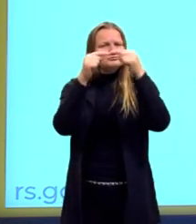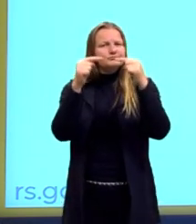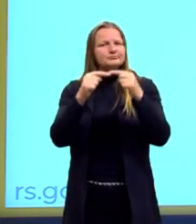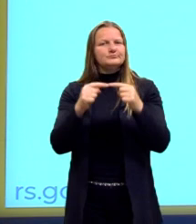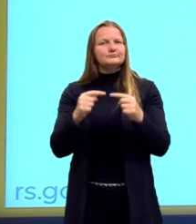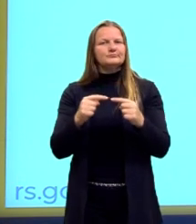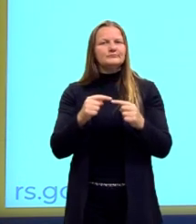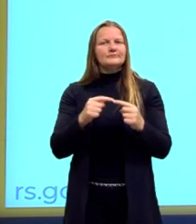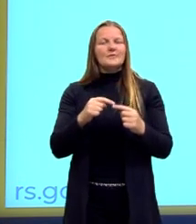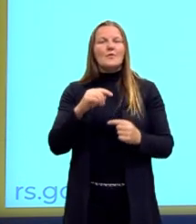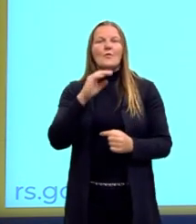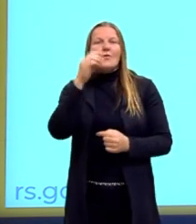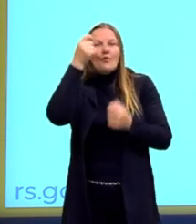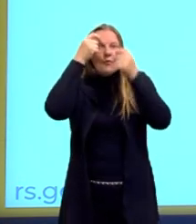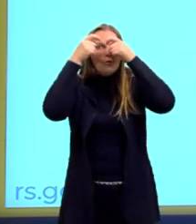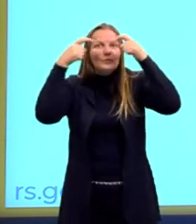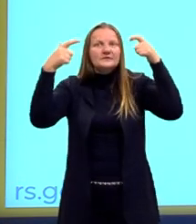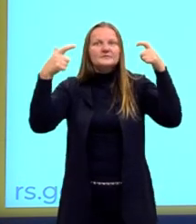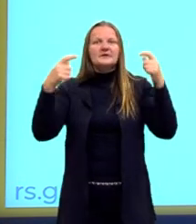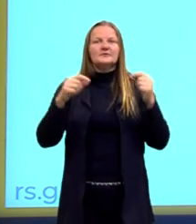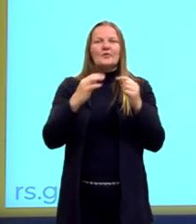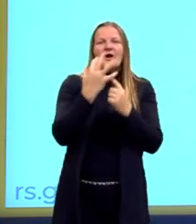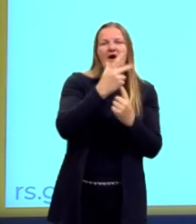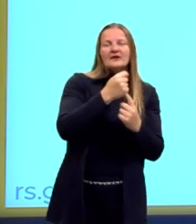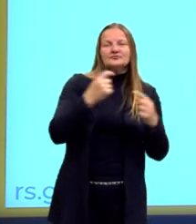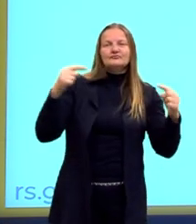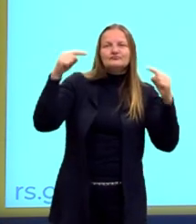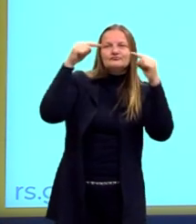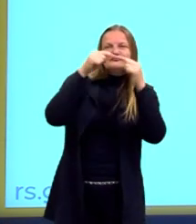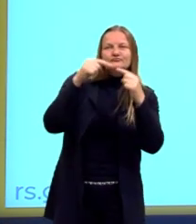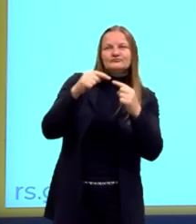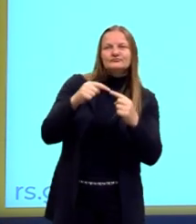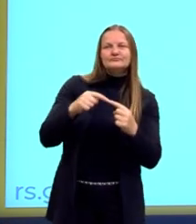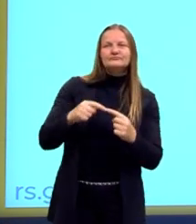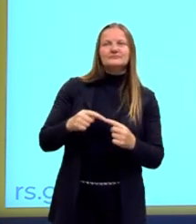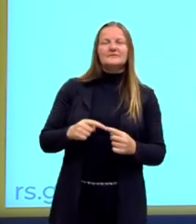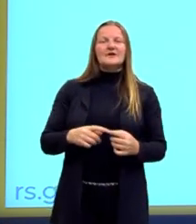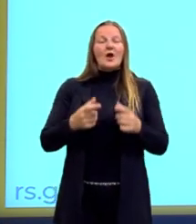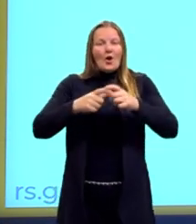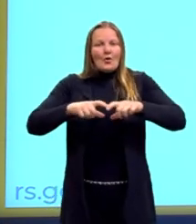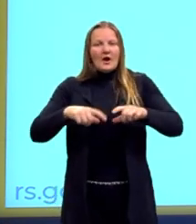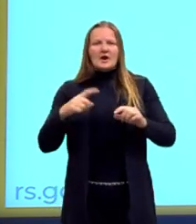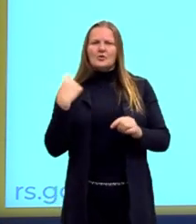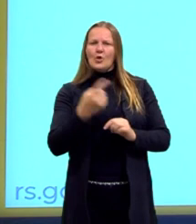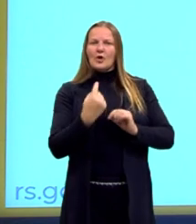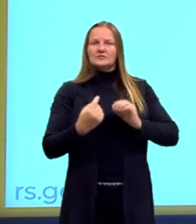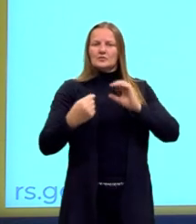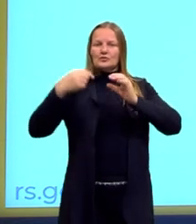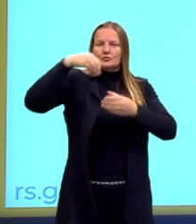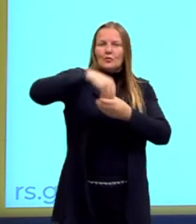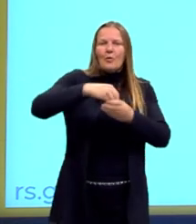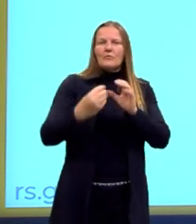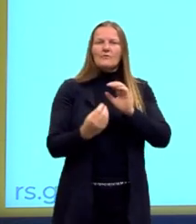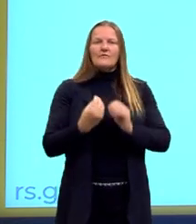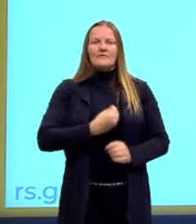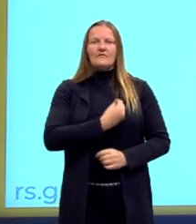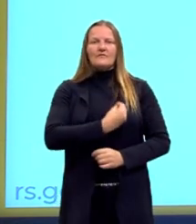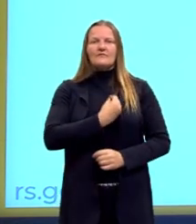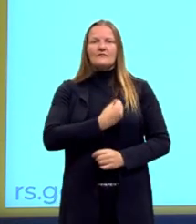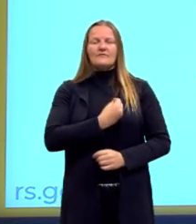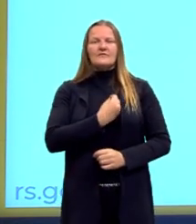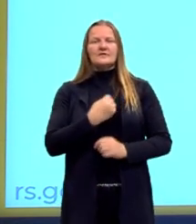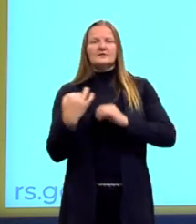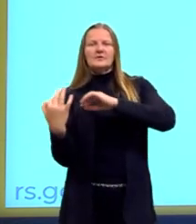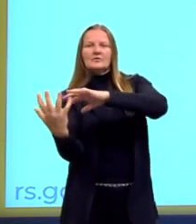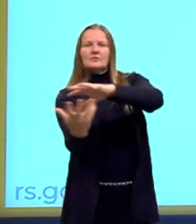do conhecimento né olha só a arte nós reforçamos o nosso lugar no universo né veja bem que